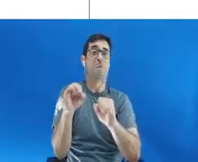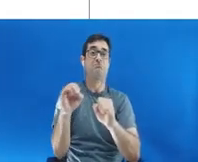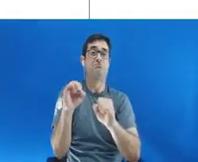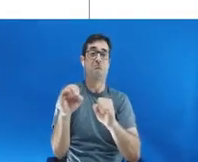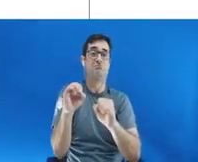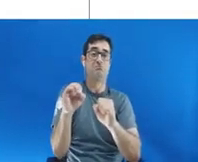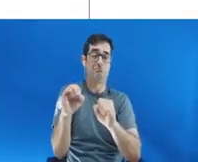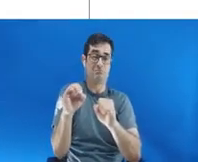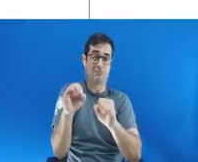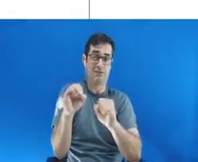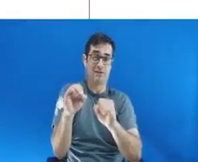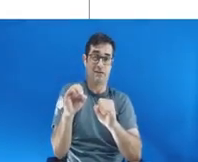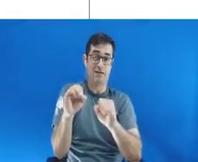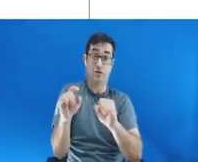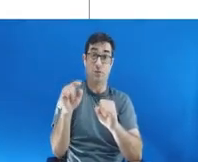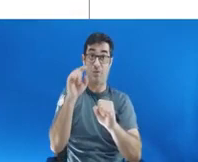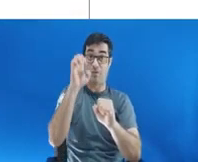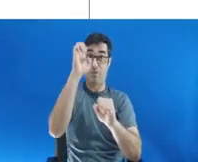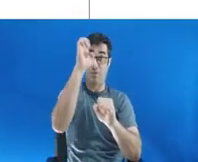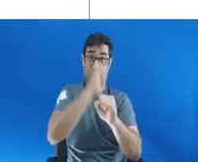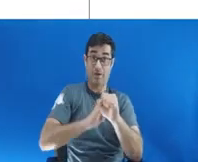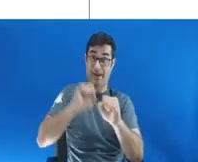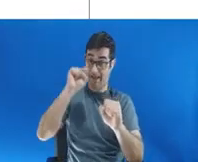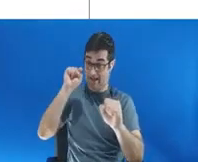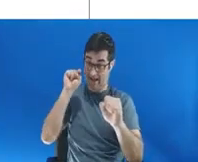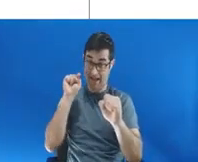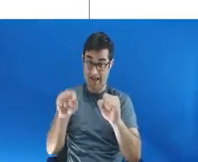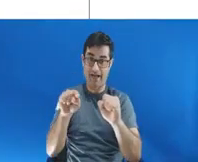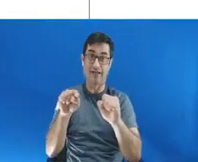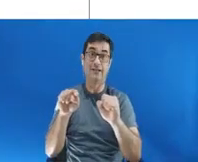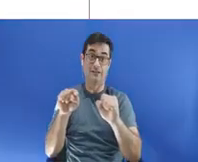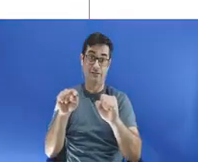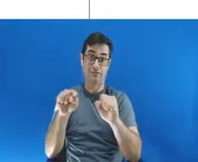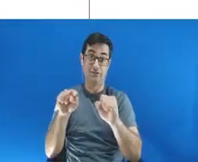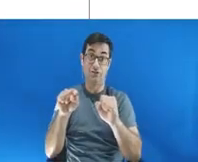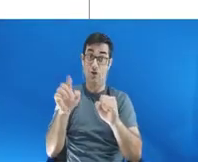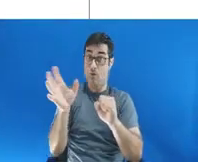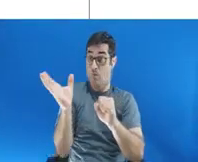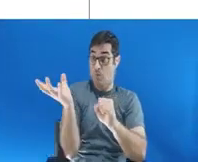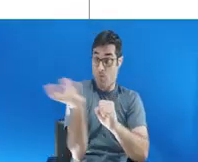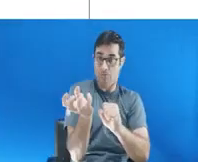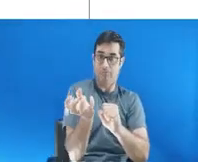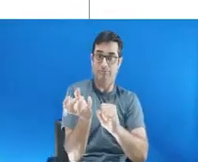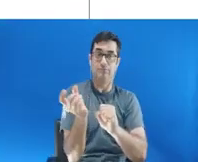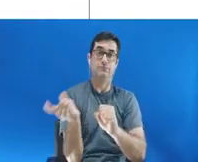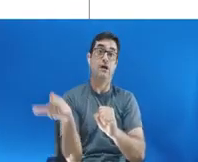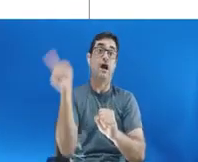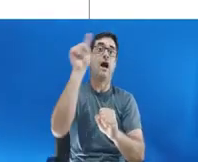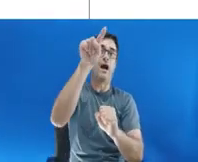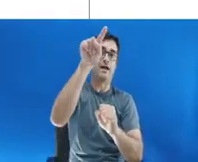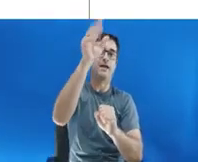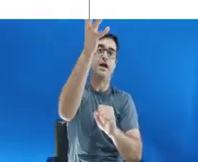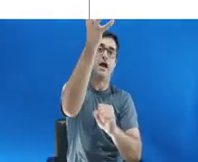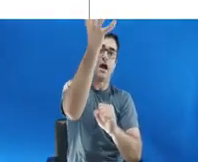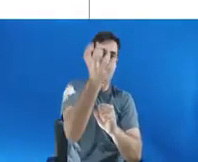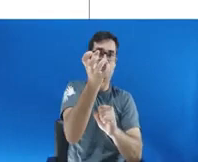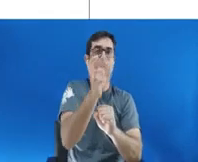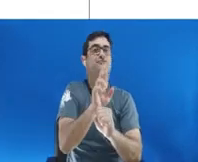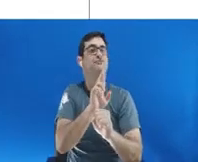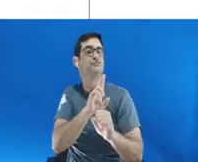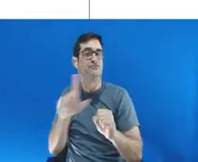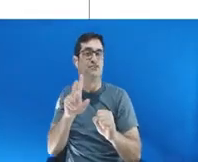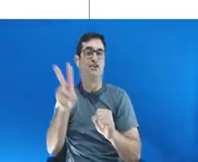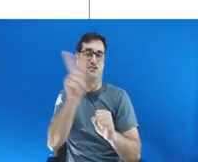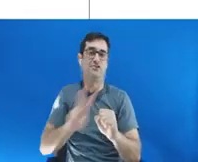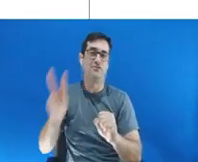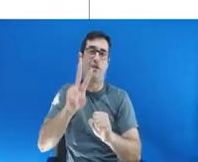aqui. A mesma coisa nesse caso. Aqui eu tenho duas posições de nó, né? Na verdade,